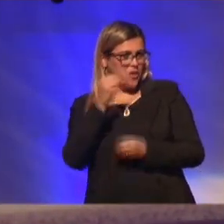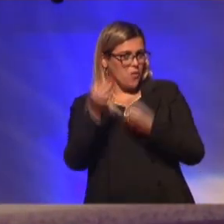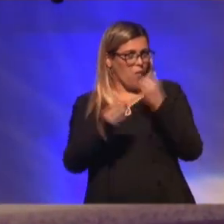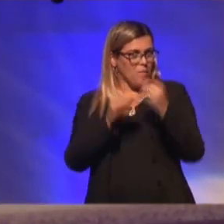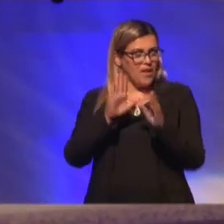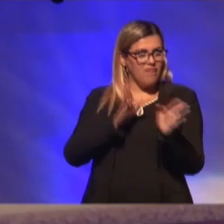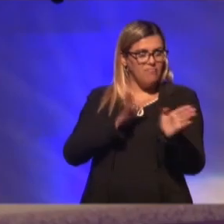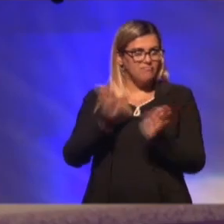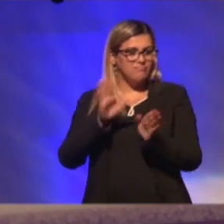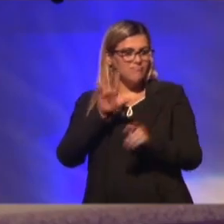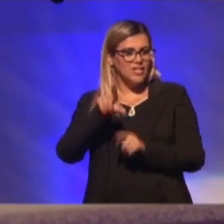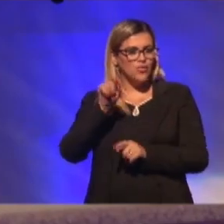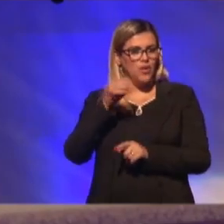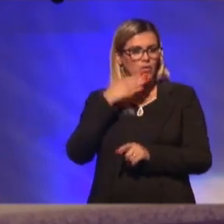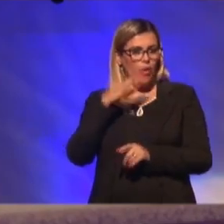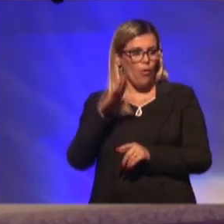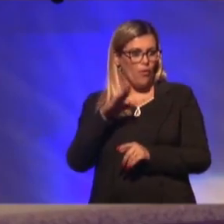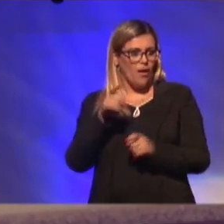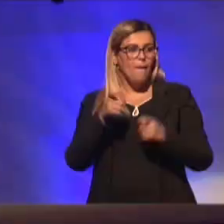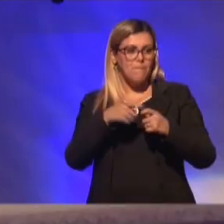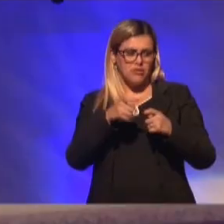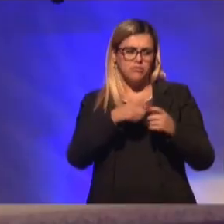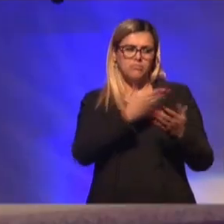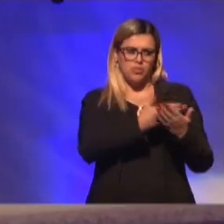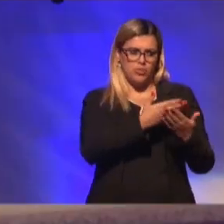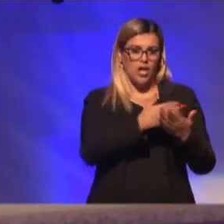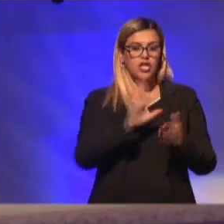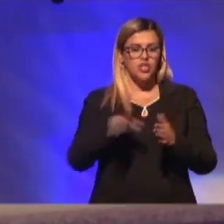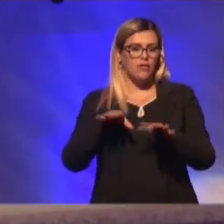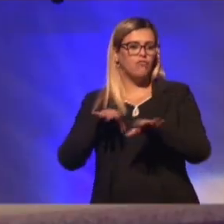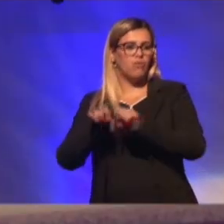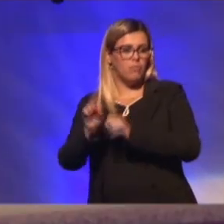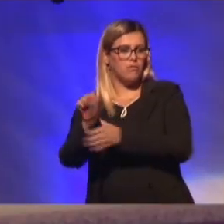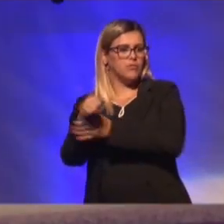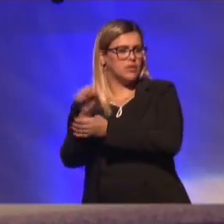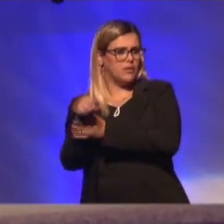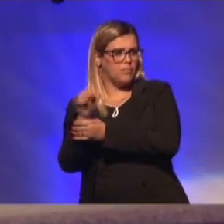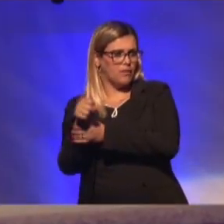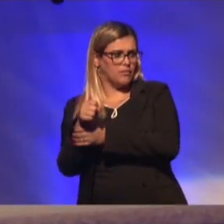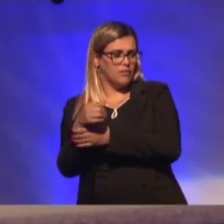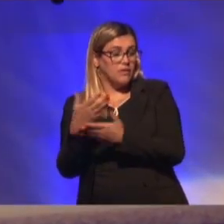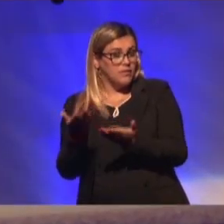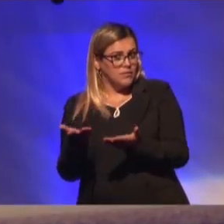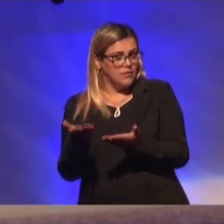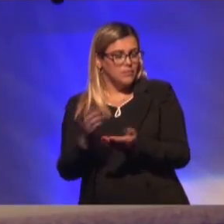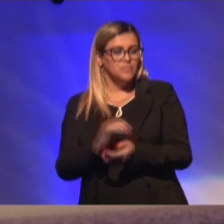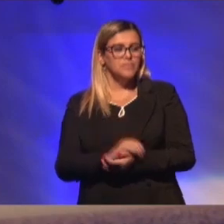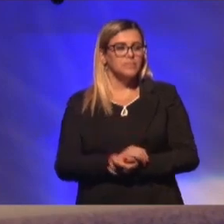se resolver na hora que ele se formar em medicina, porque já é fisioterapeuta. Depois ele conta aqui também.